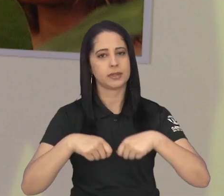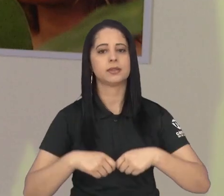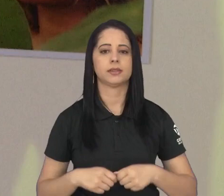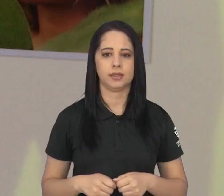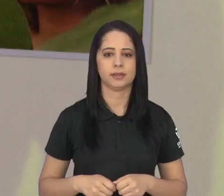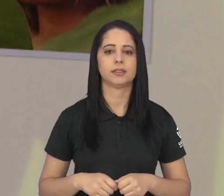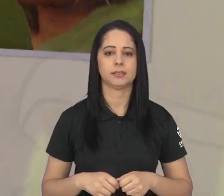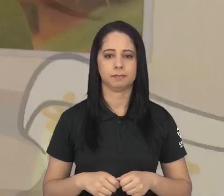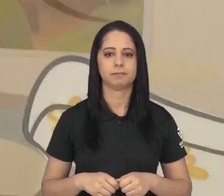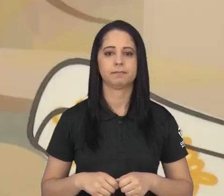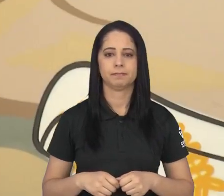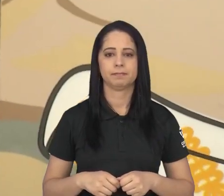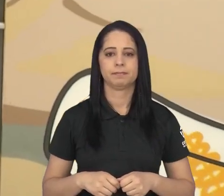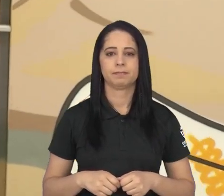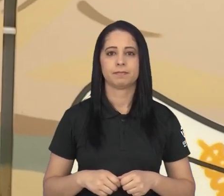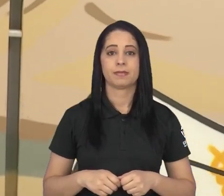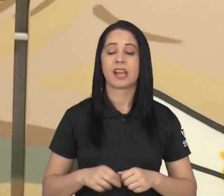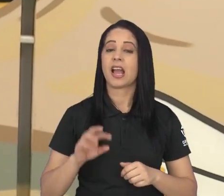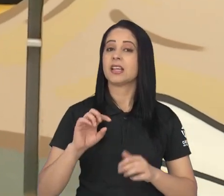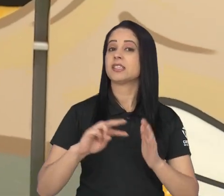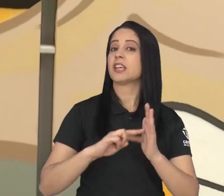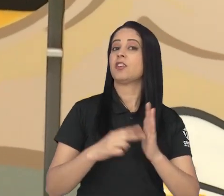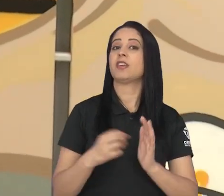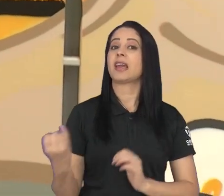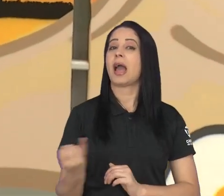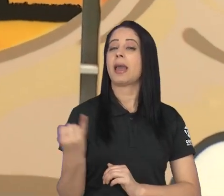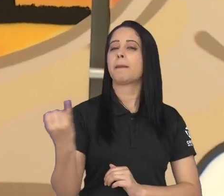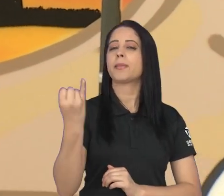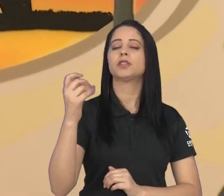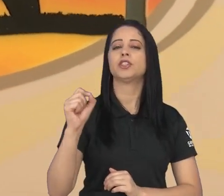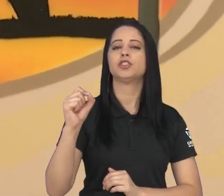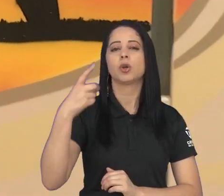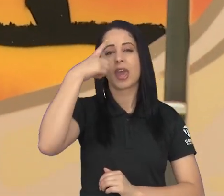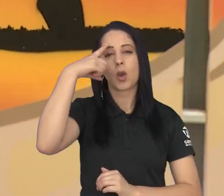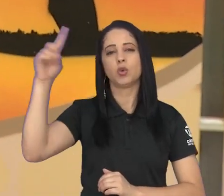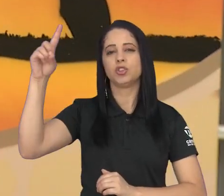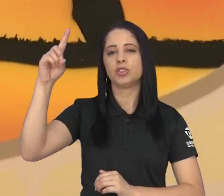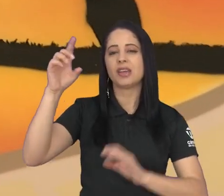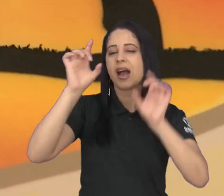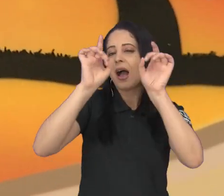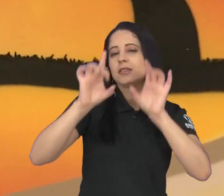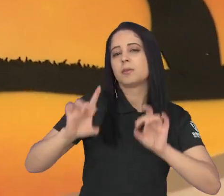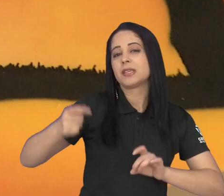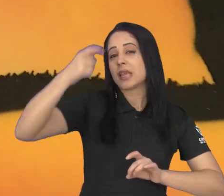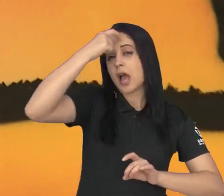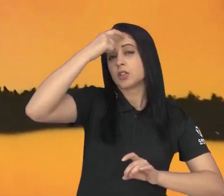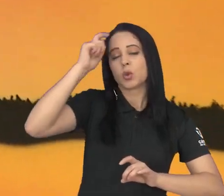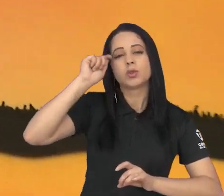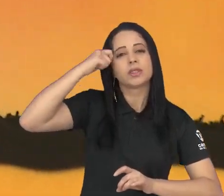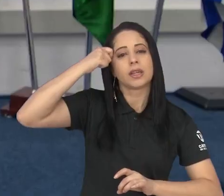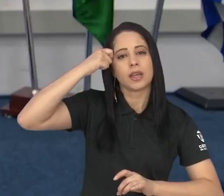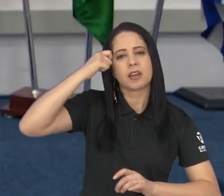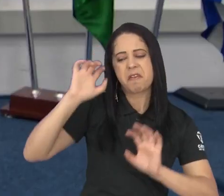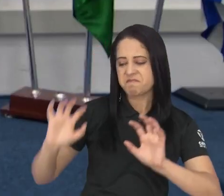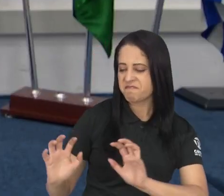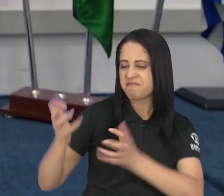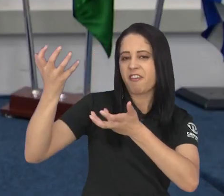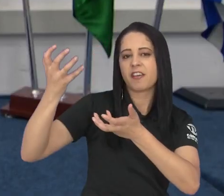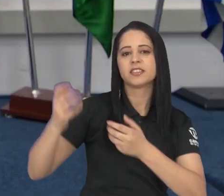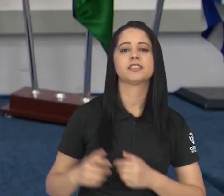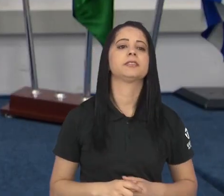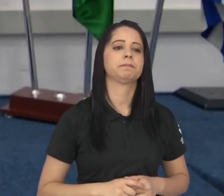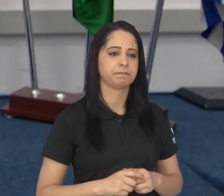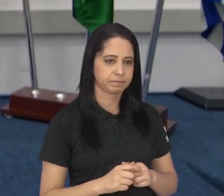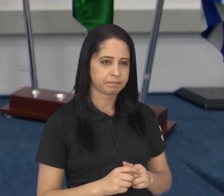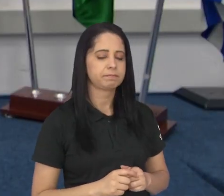e se faz necessária o que aumenta ainda mais a importância da celebração do Dia da Consciência Negra e o dia da